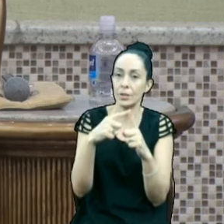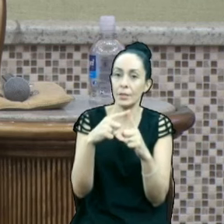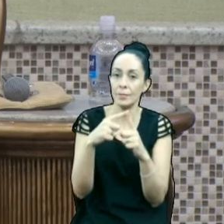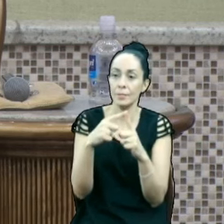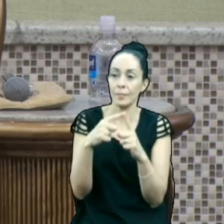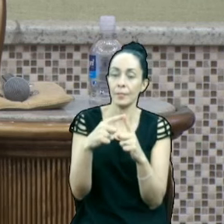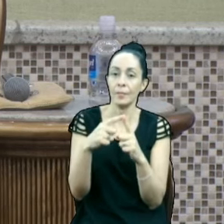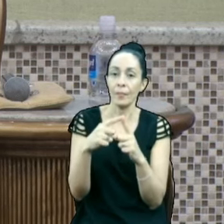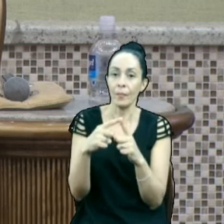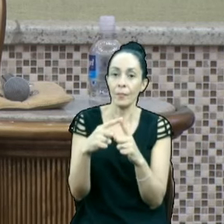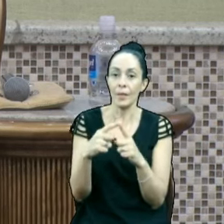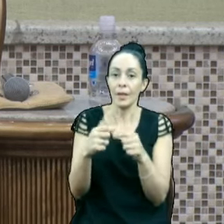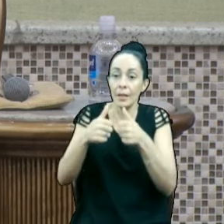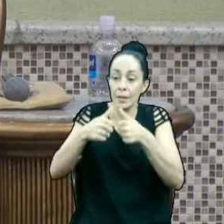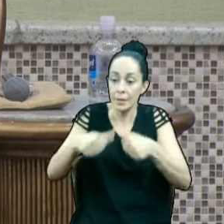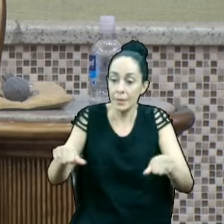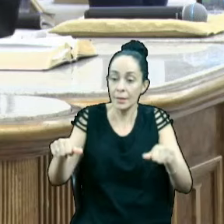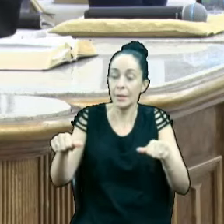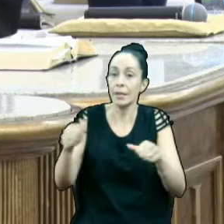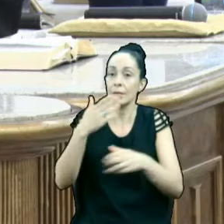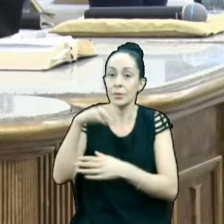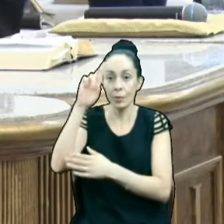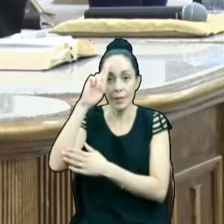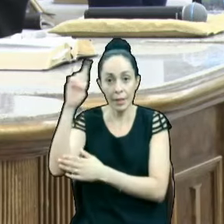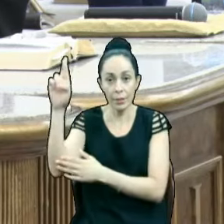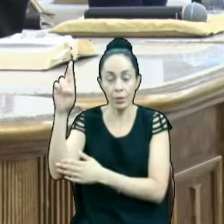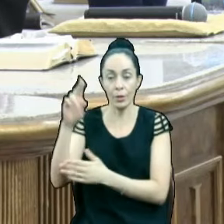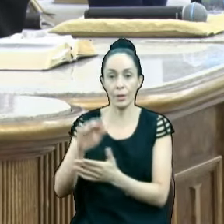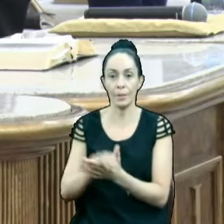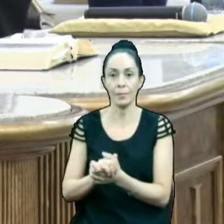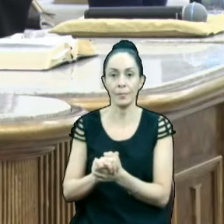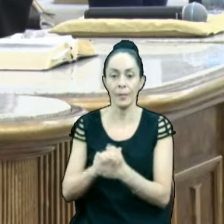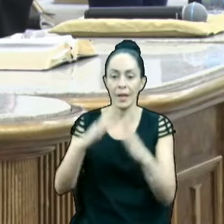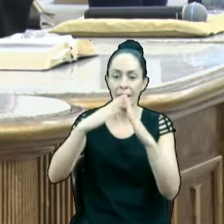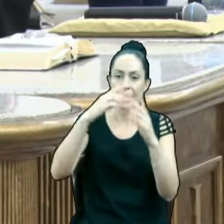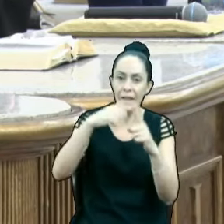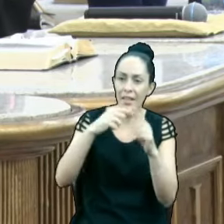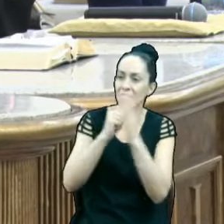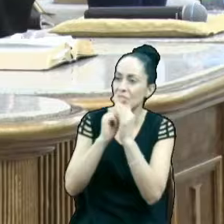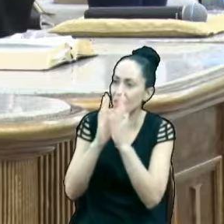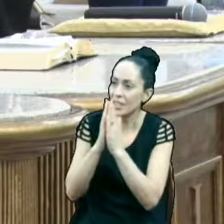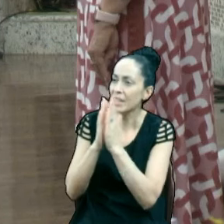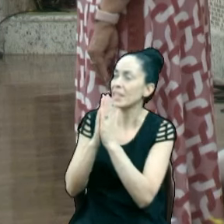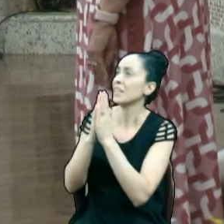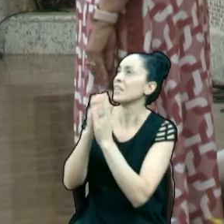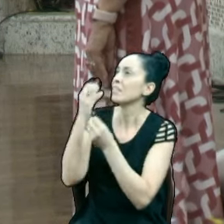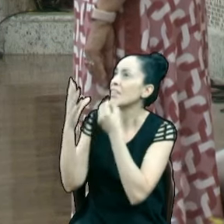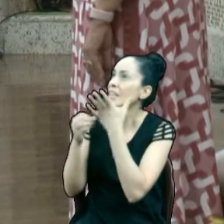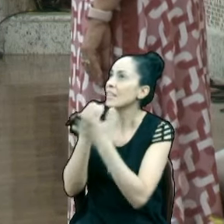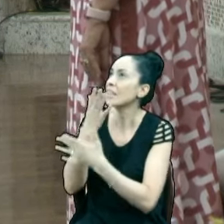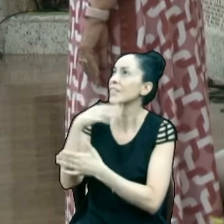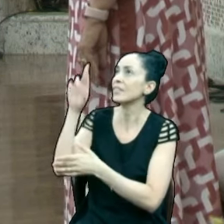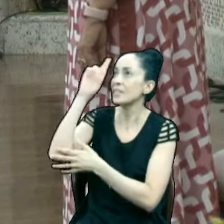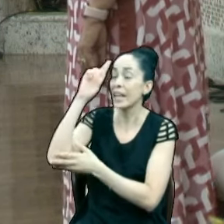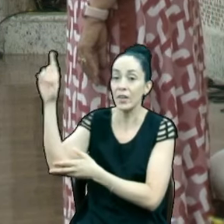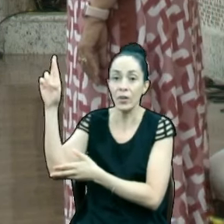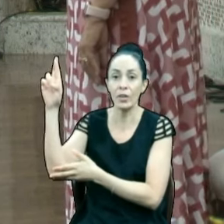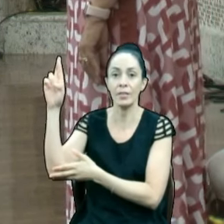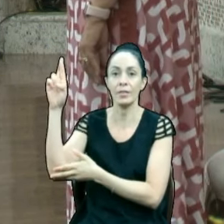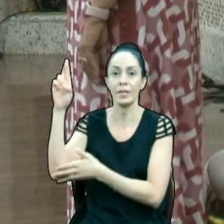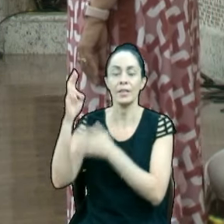bala achada e ficou lá cheque com anda lastória férias área quando a paixão